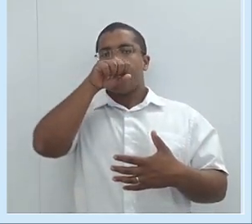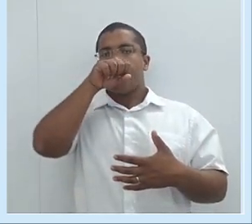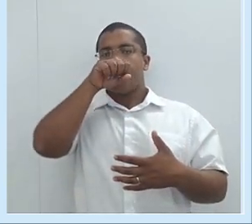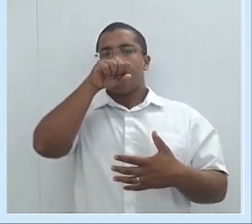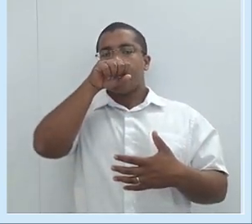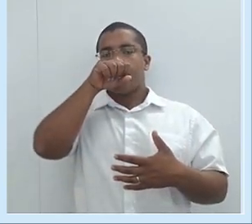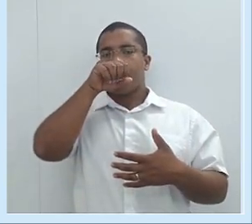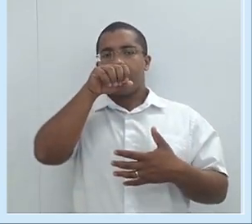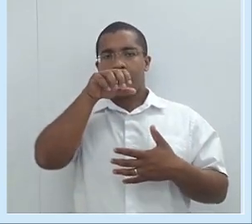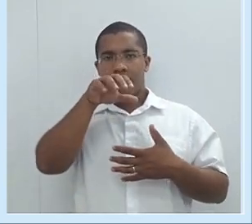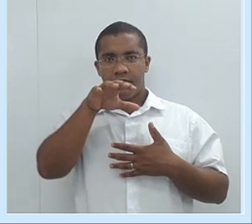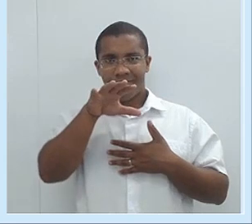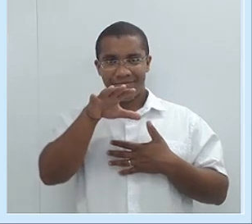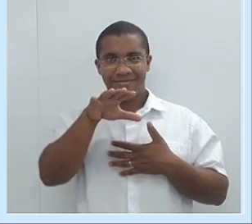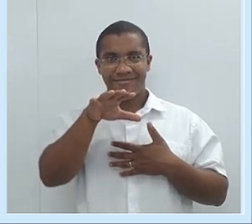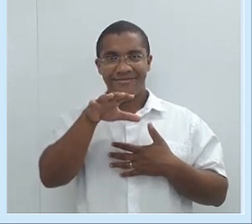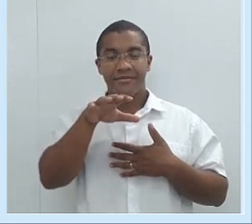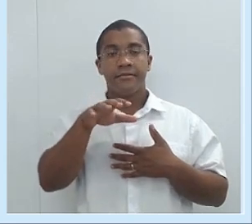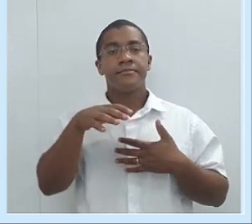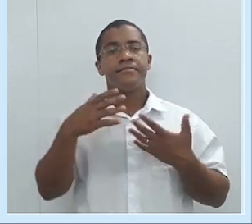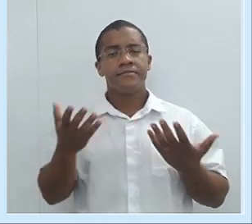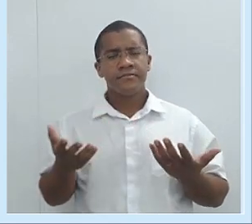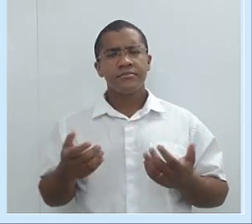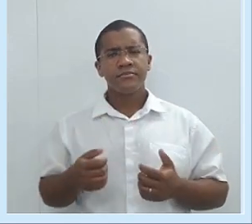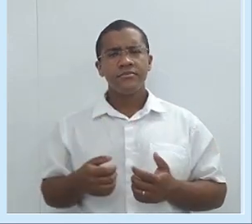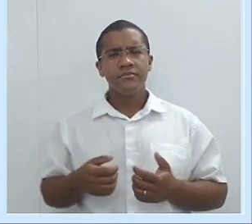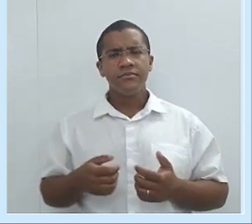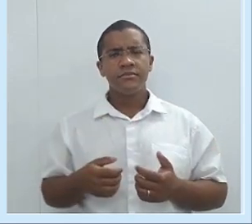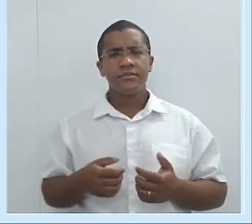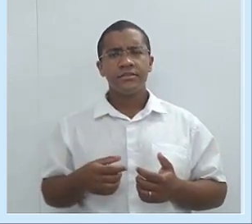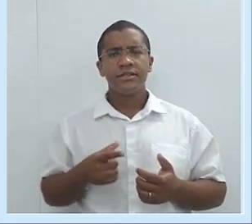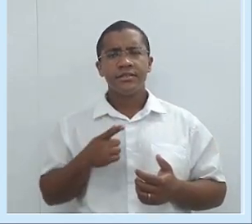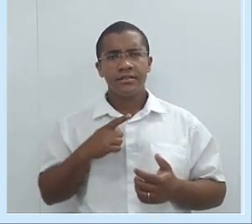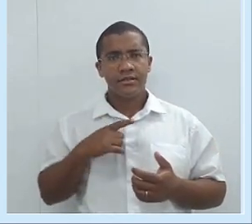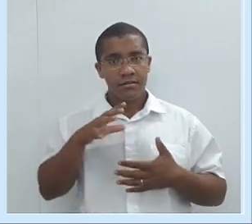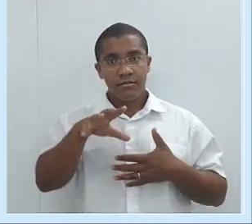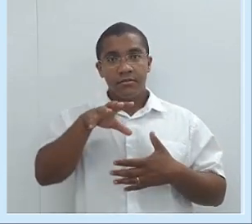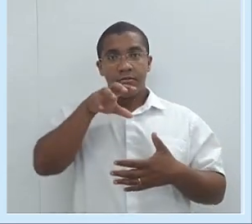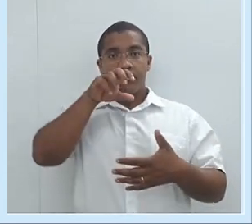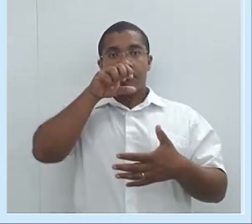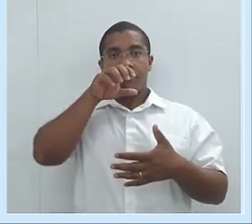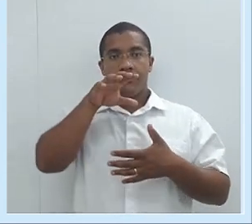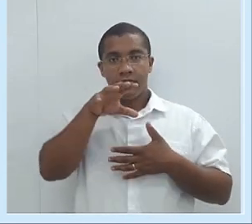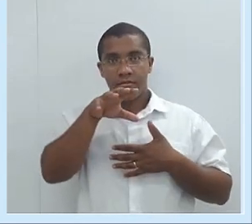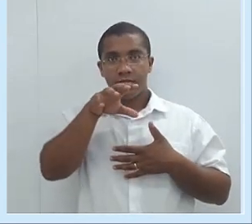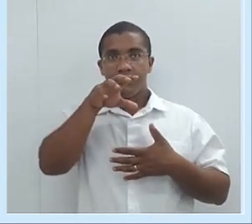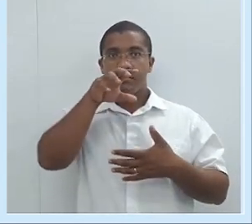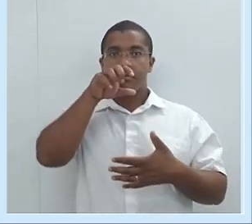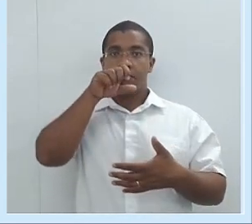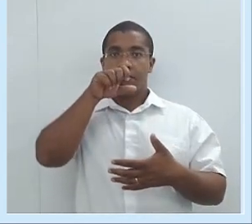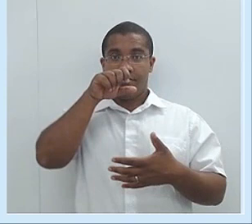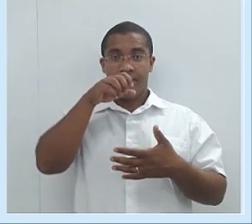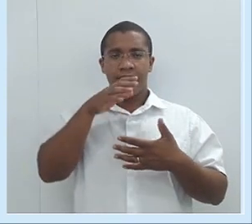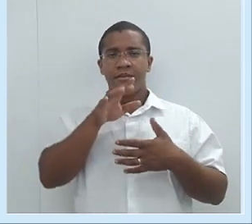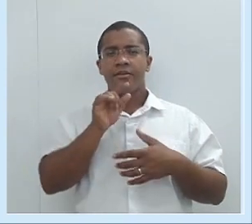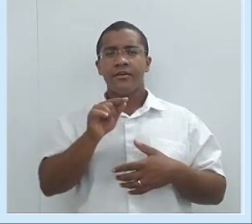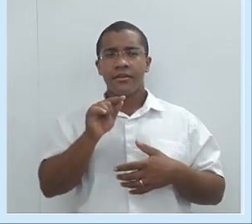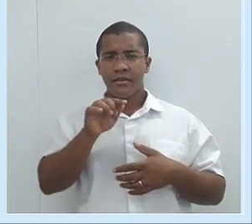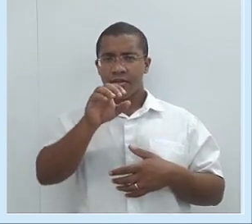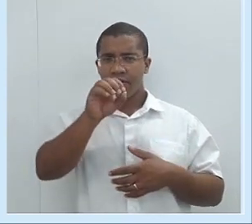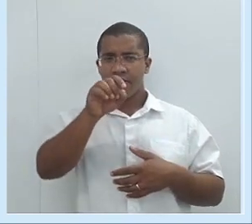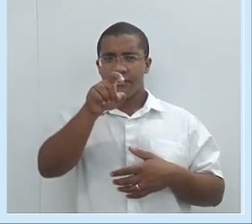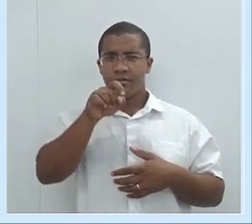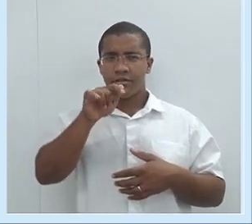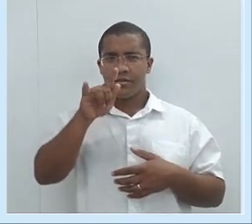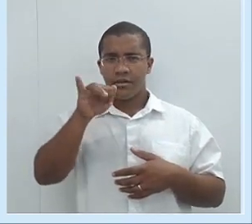a gente solta o ar, né? É claro que nessa inspiração vai entrar aí o caso